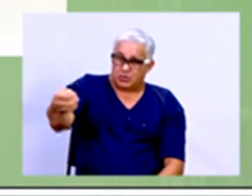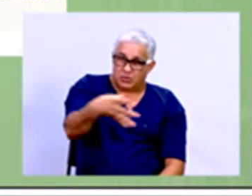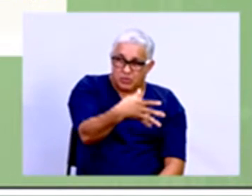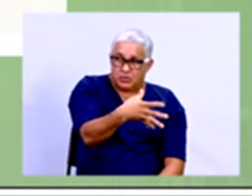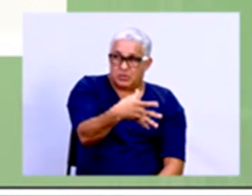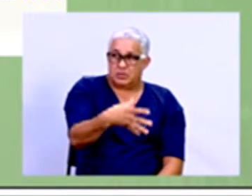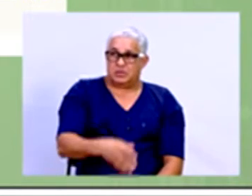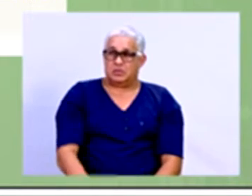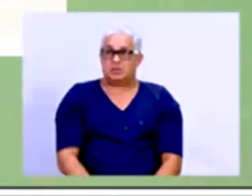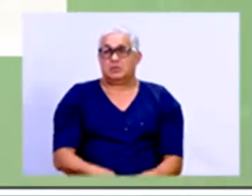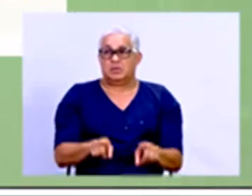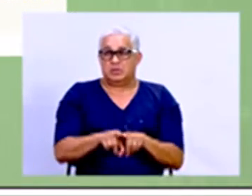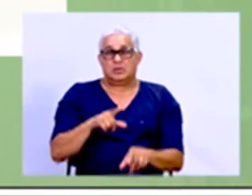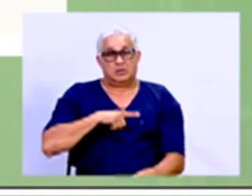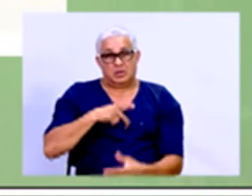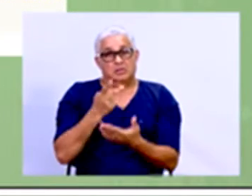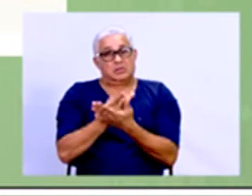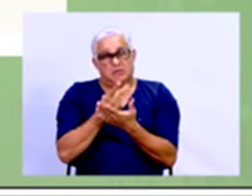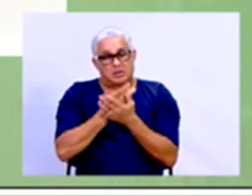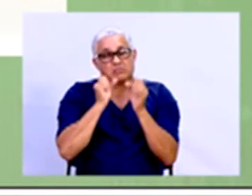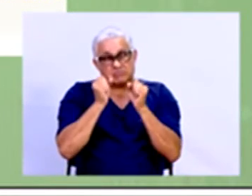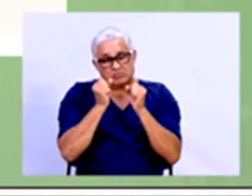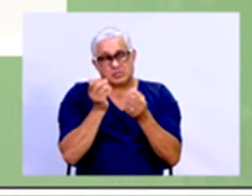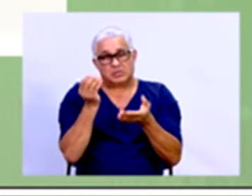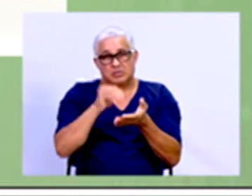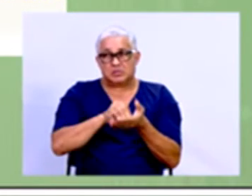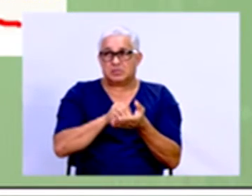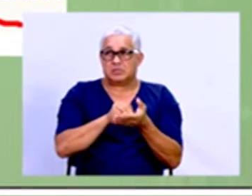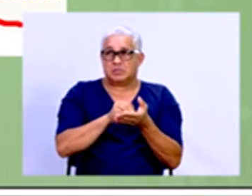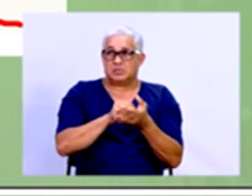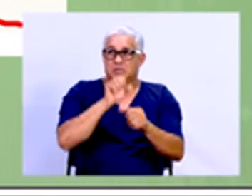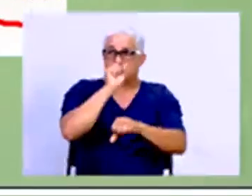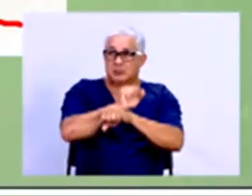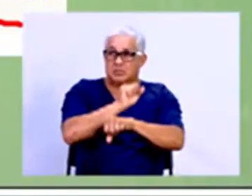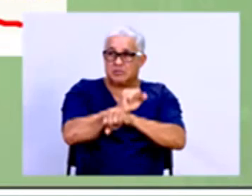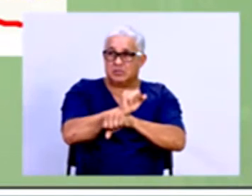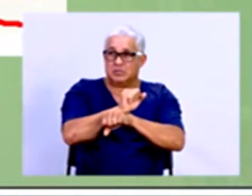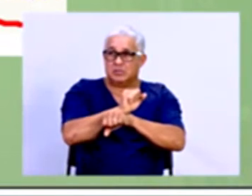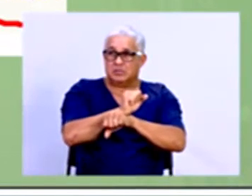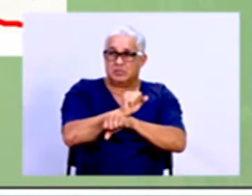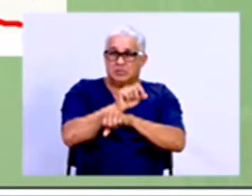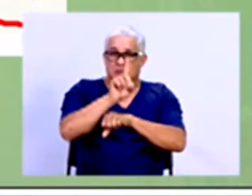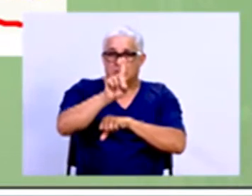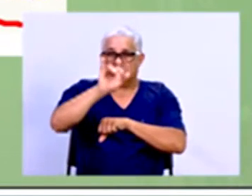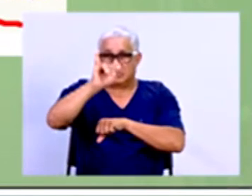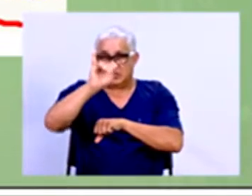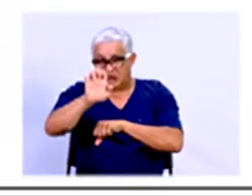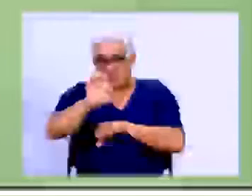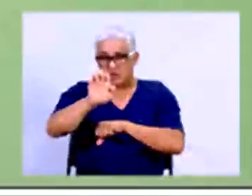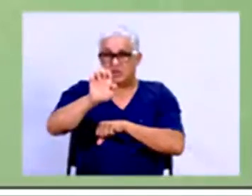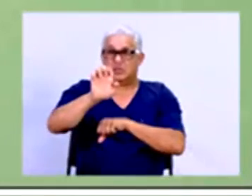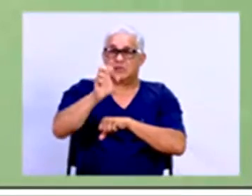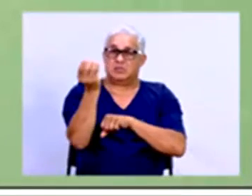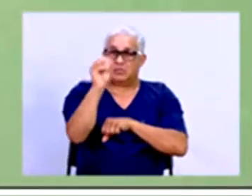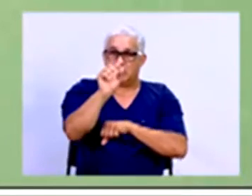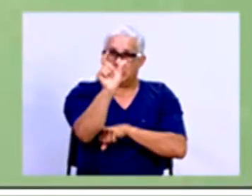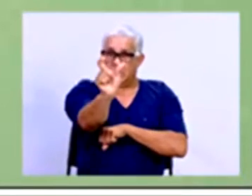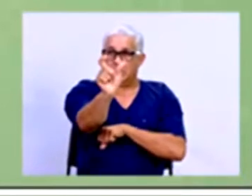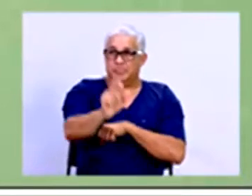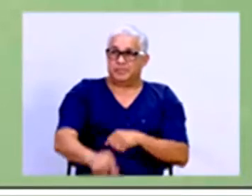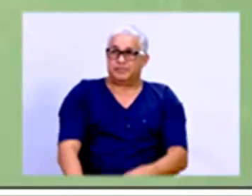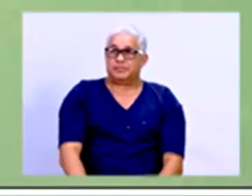certo? Caso haja erro, eu posso botar aqui um die para parar a execução e ele retornar o dado direto do meu banco de dados.